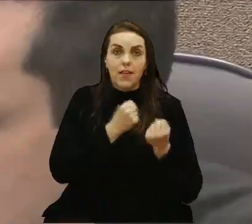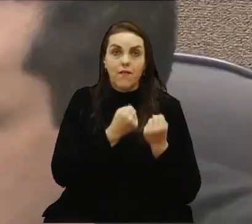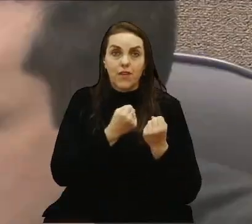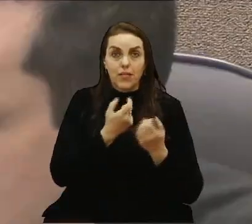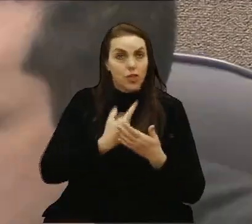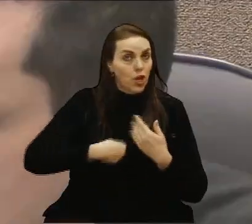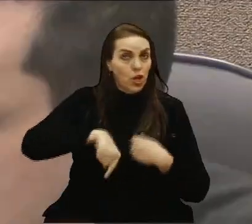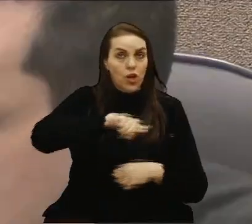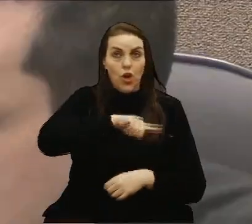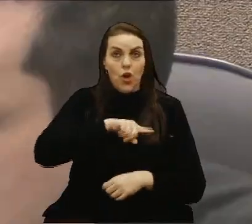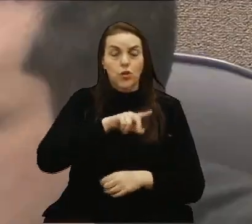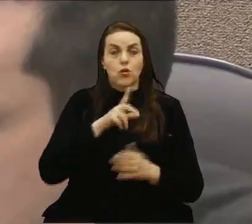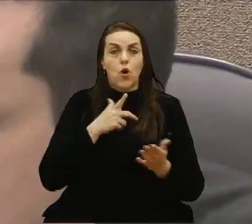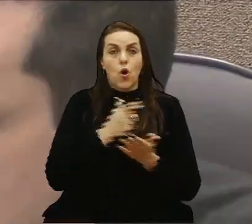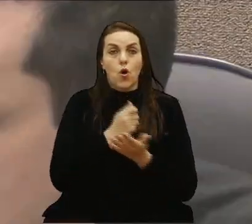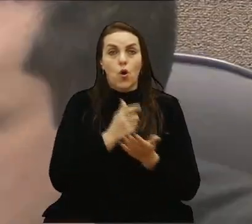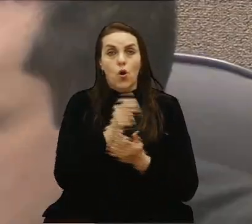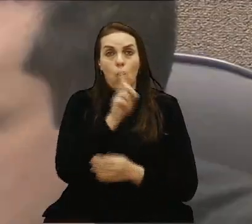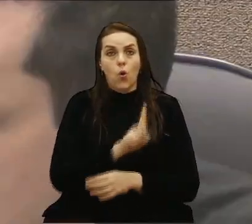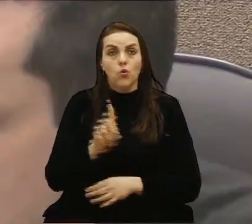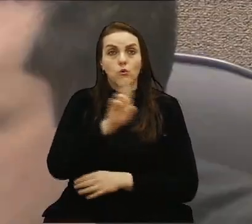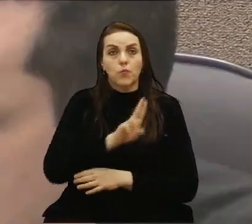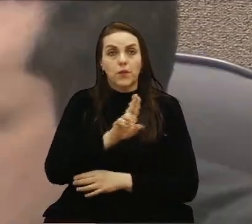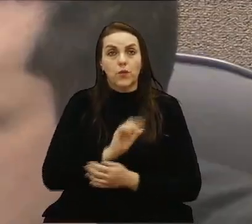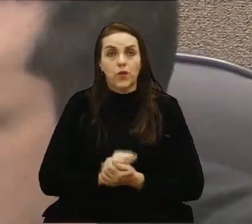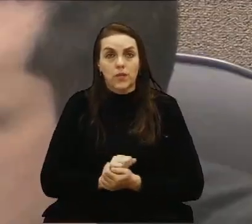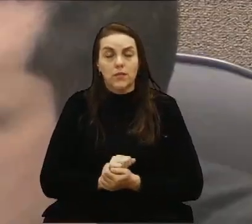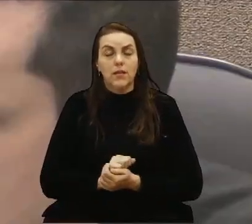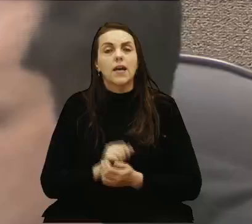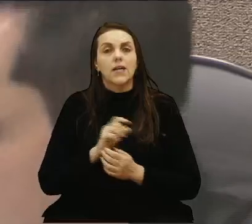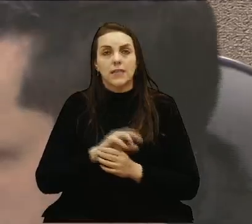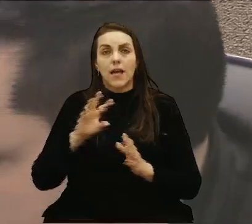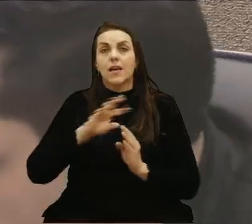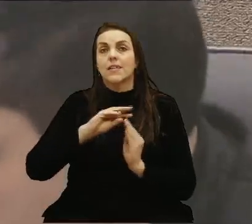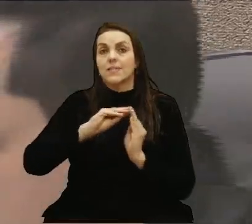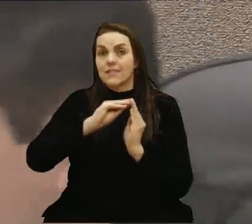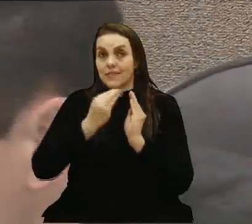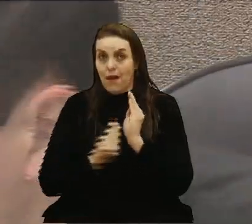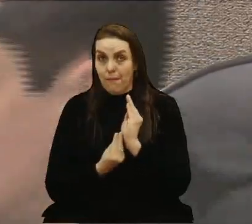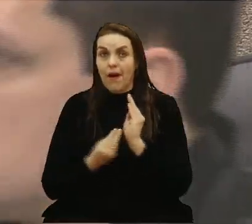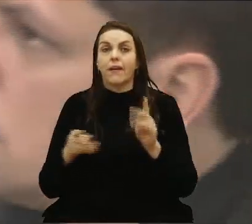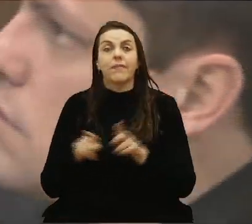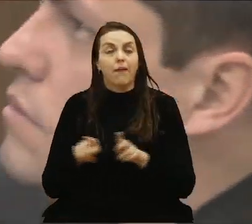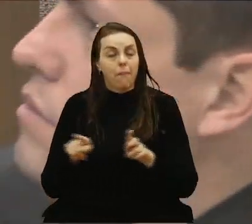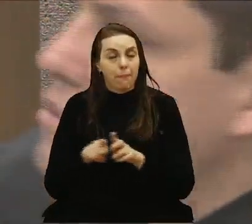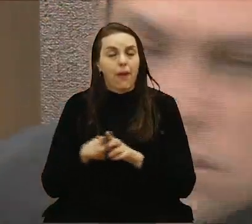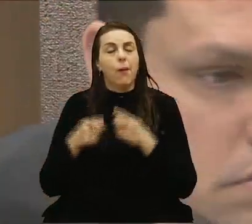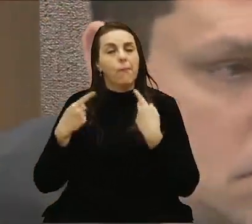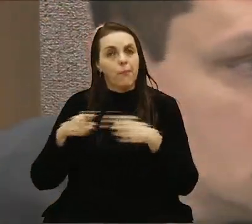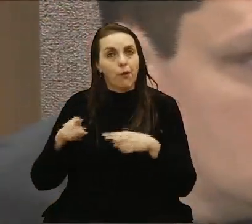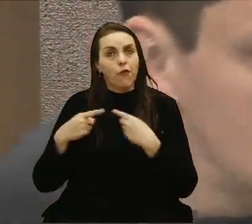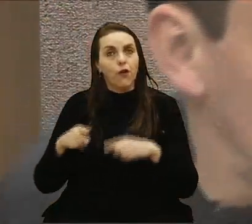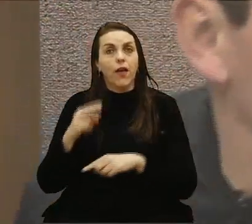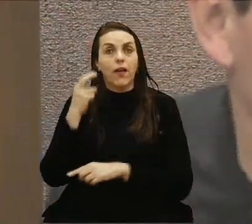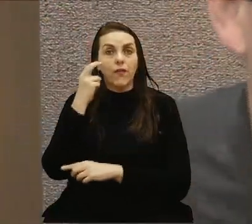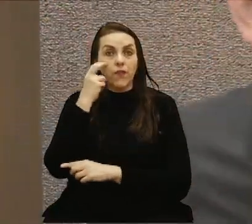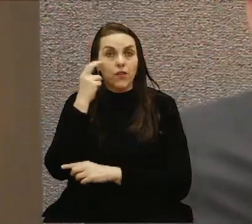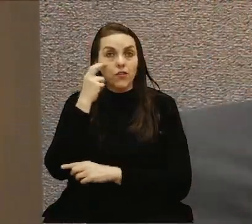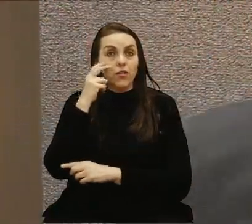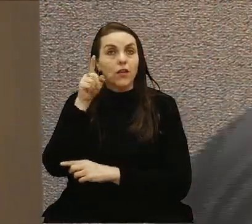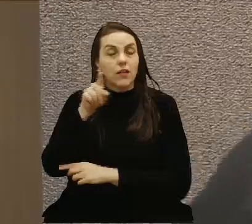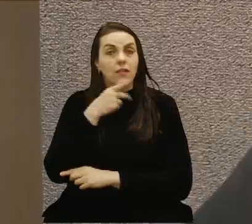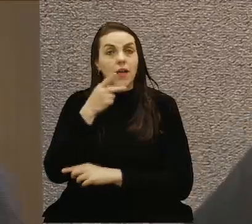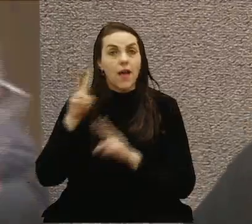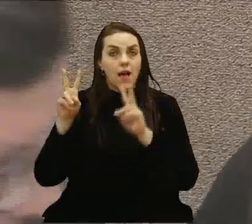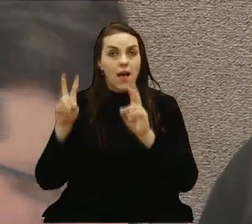nossos consumidores. E quanto à questão do SAMAI, até provoquei o vereador Sandro Fantinel para fazermos, já que ele trouxe esse